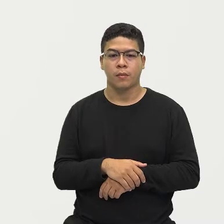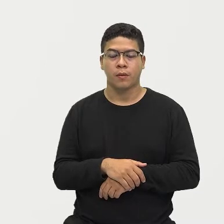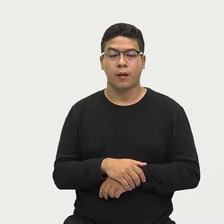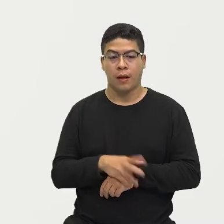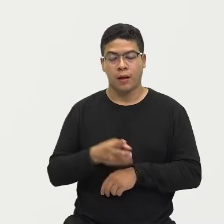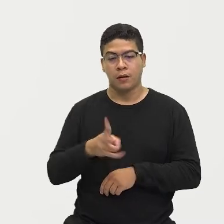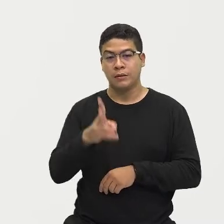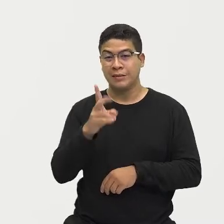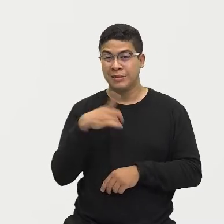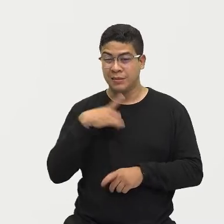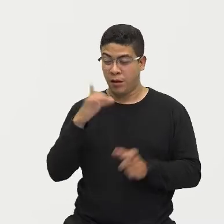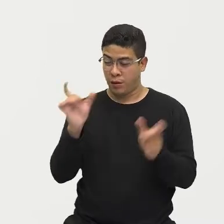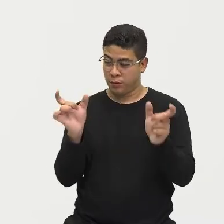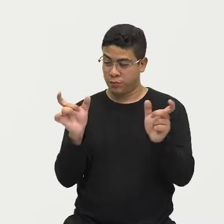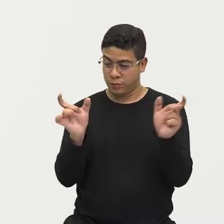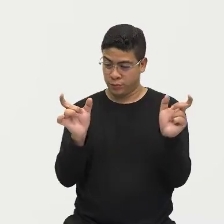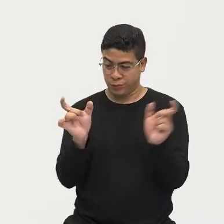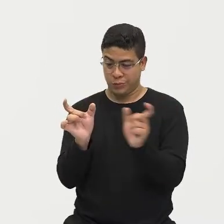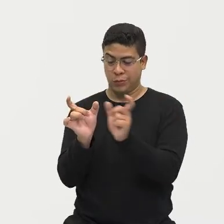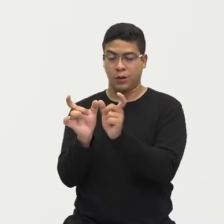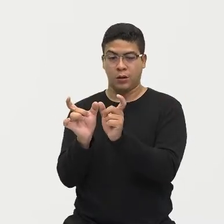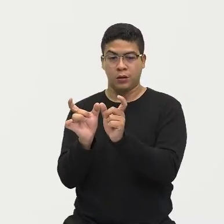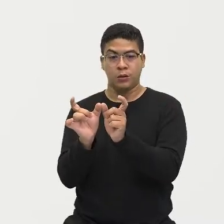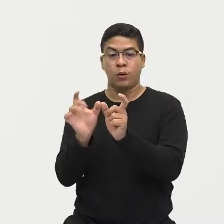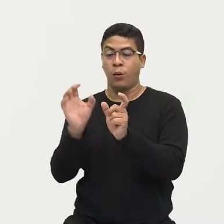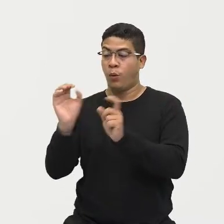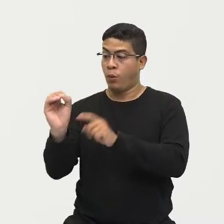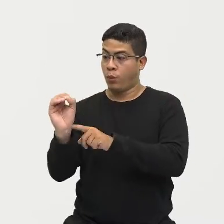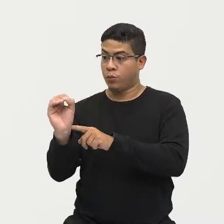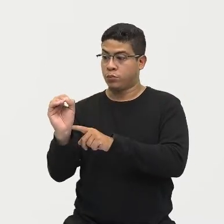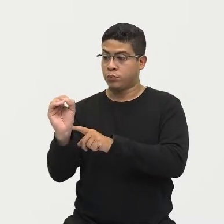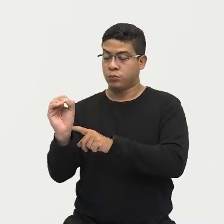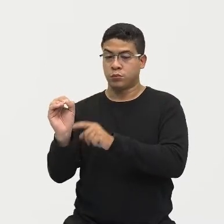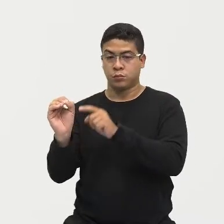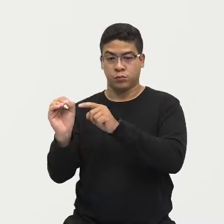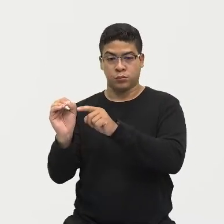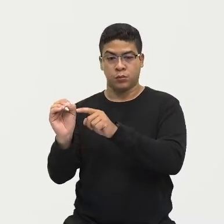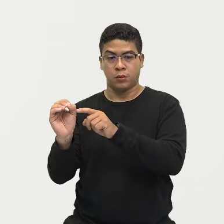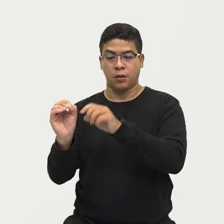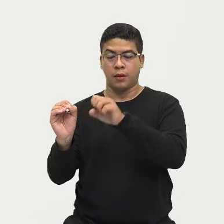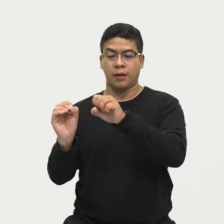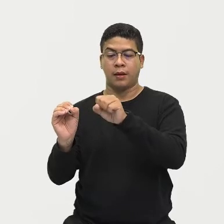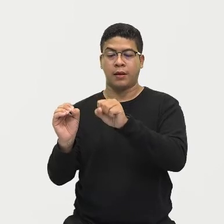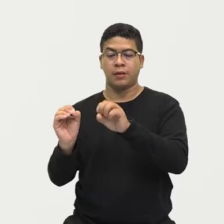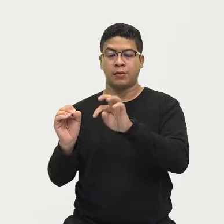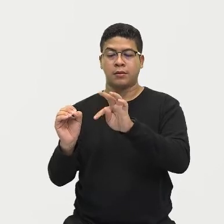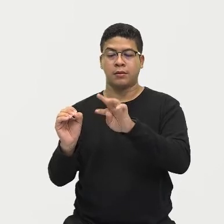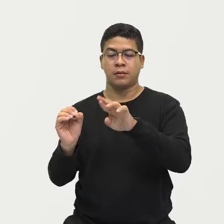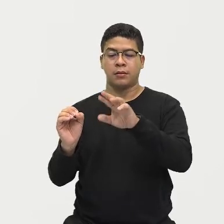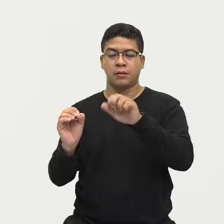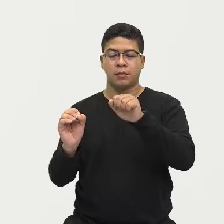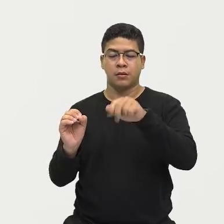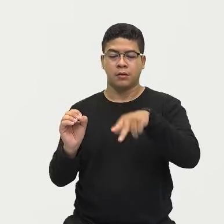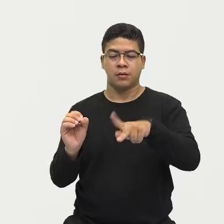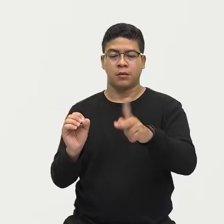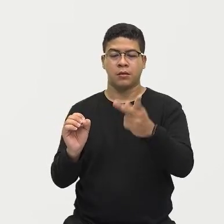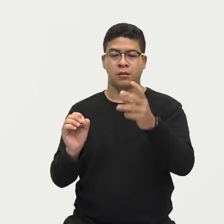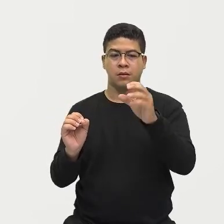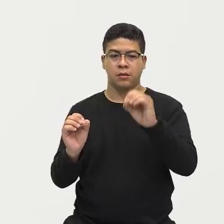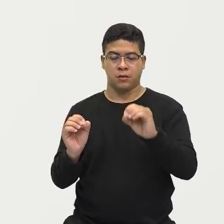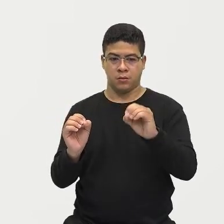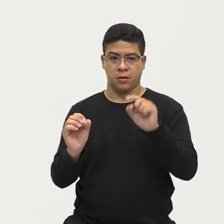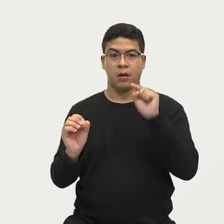ou couber um artigo, o, a, uma ou uns,